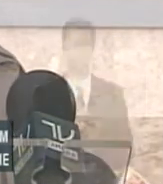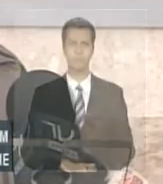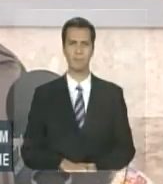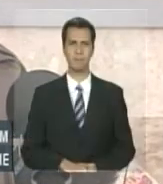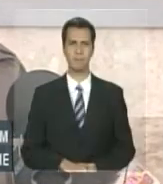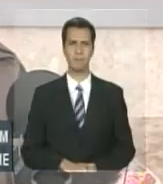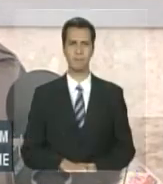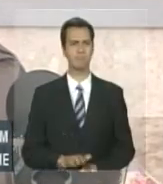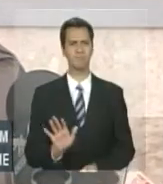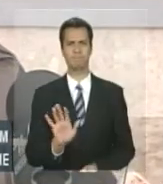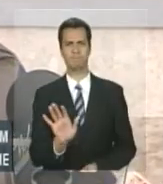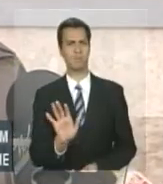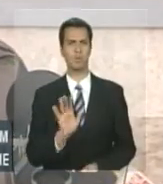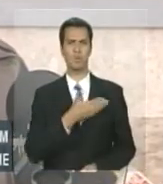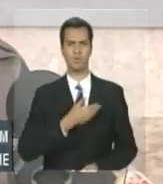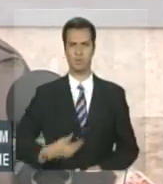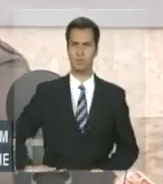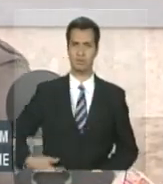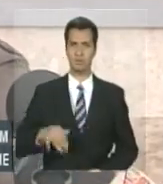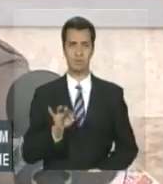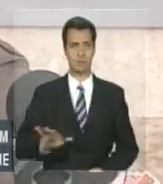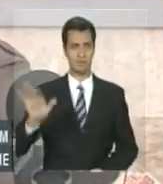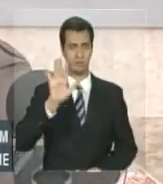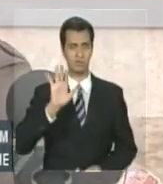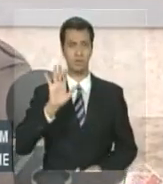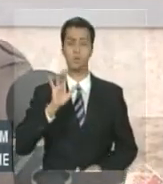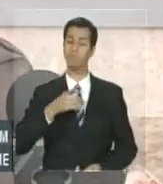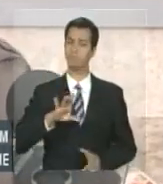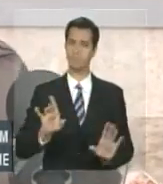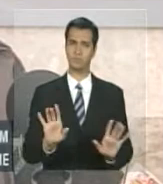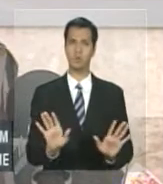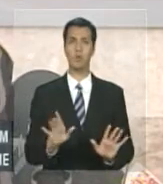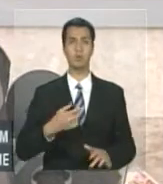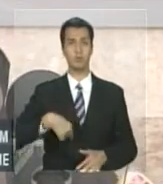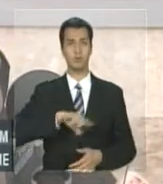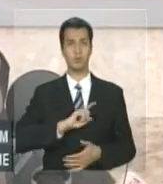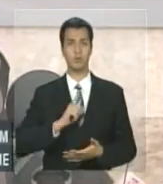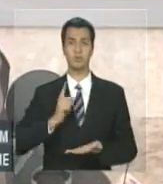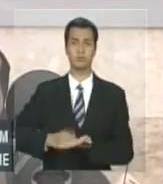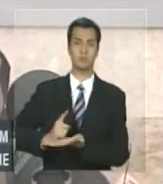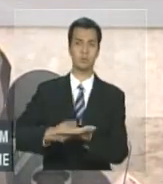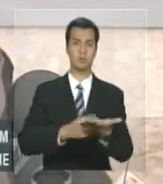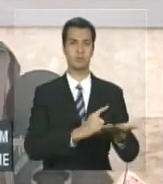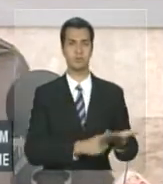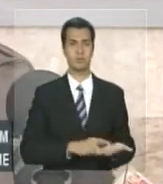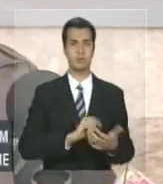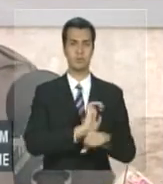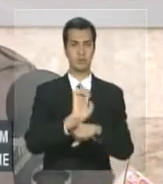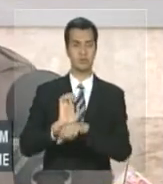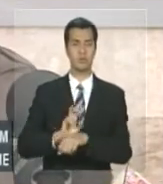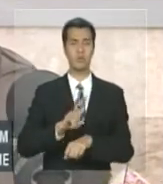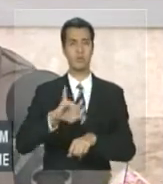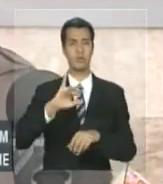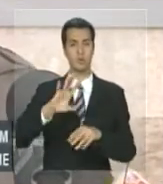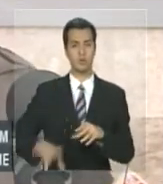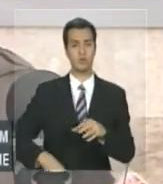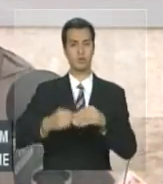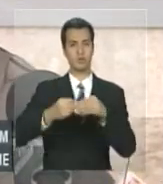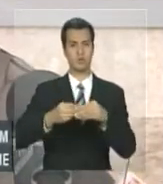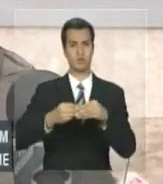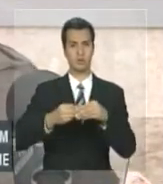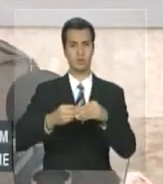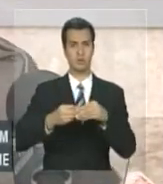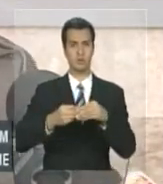Não, não é concentração do governo federal. Nós pactuamos com 9 estados que vão fazer complementação de renda. Essa pactuação, ela